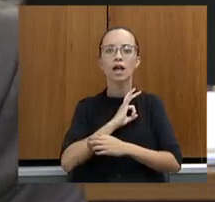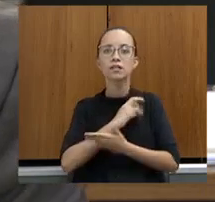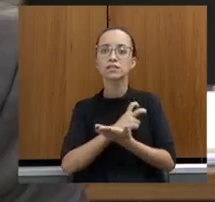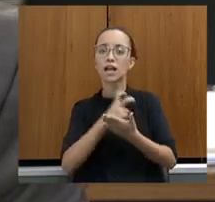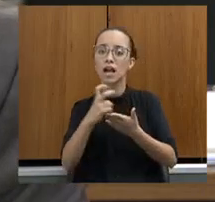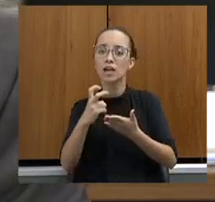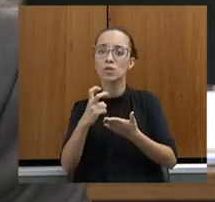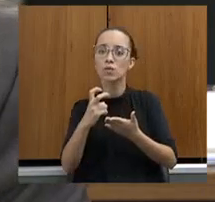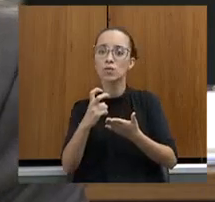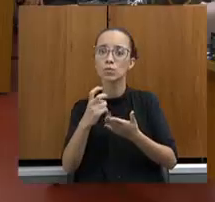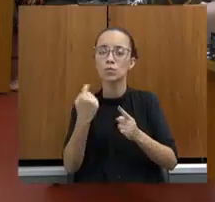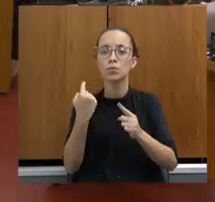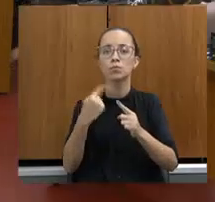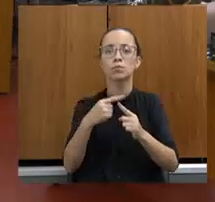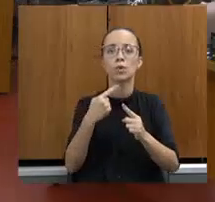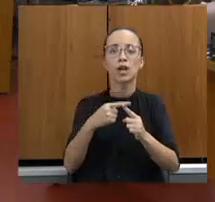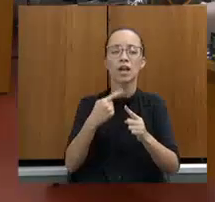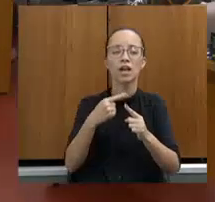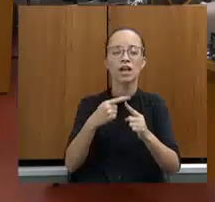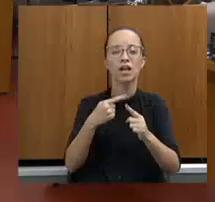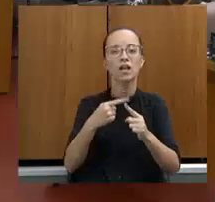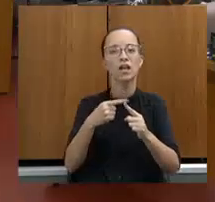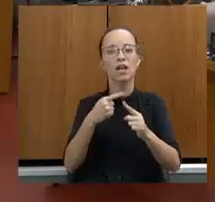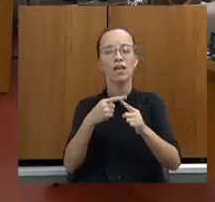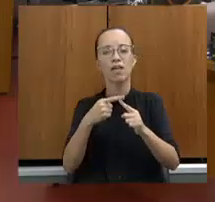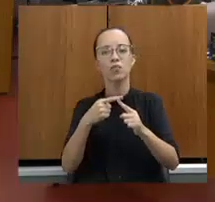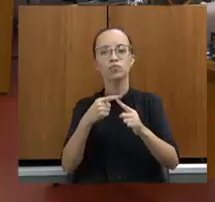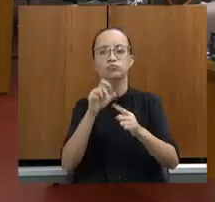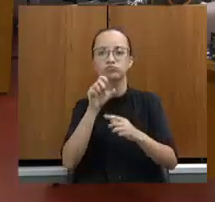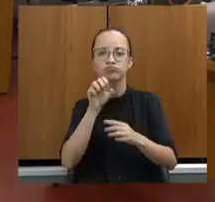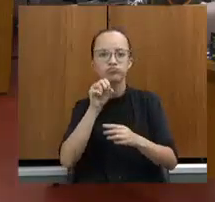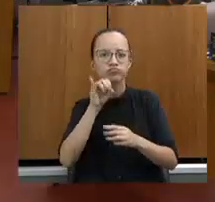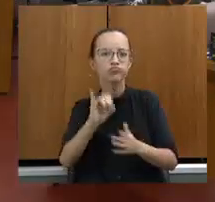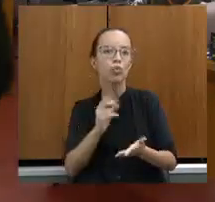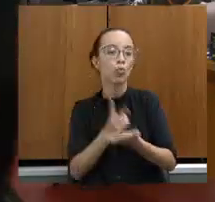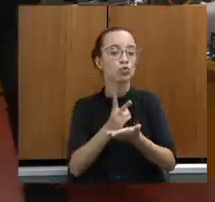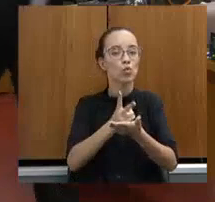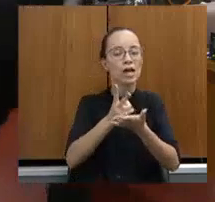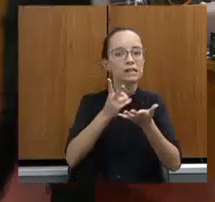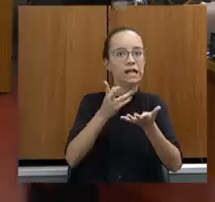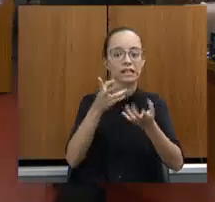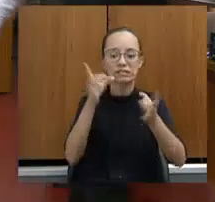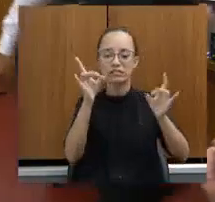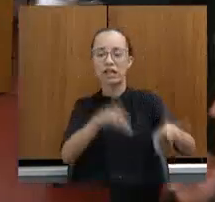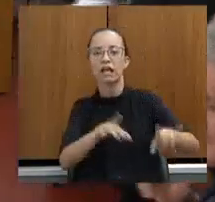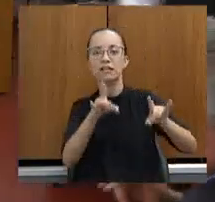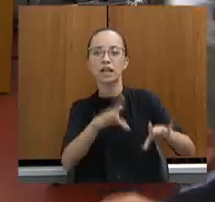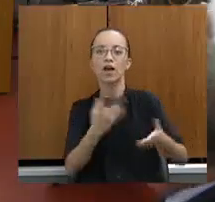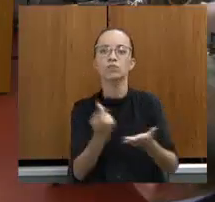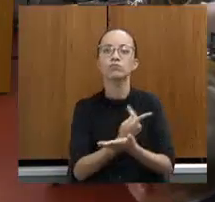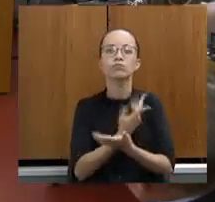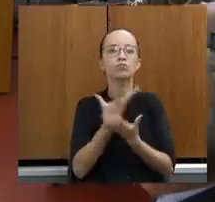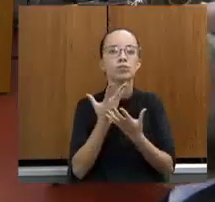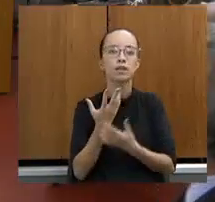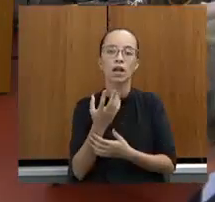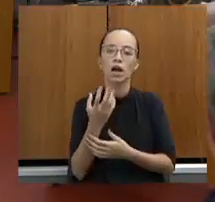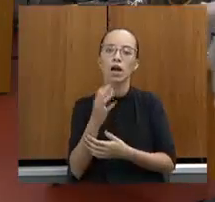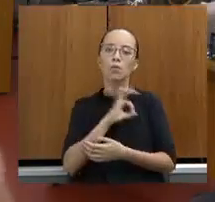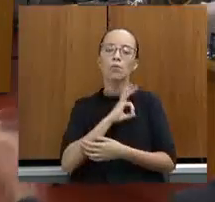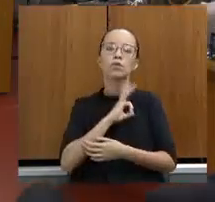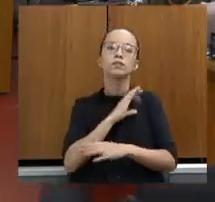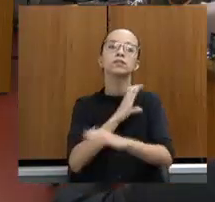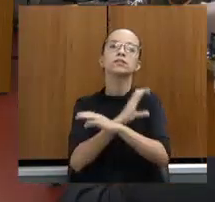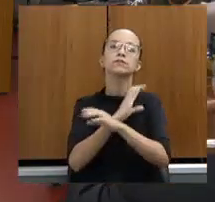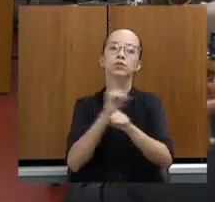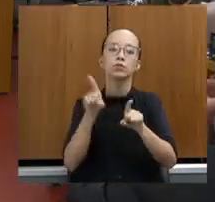com medo de sofrer mais e permanecer mais tempo grande evasão na Polícia Civil não foi diferente com